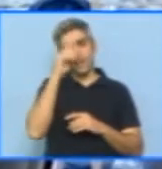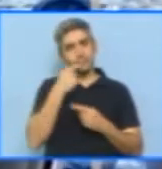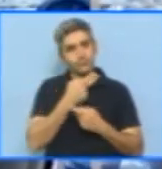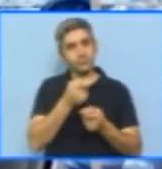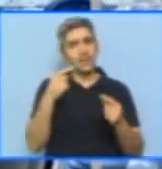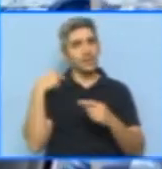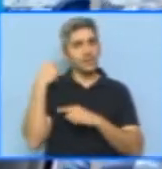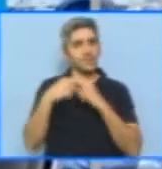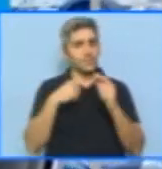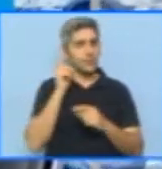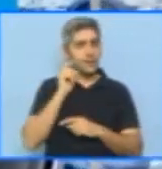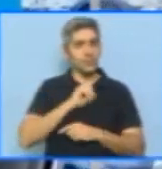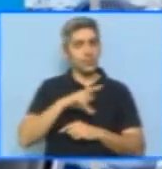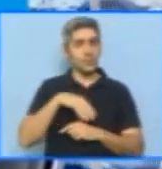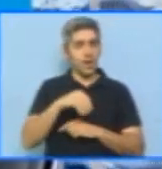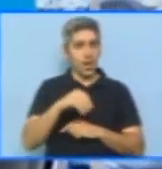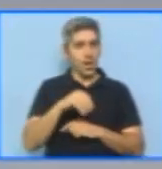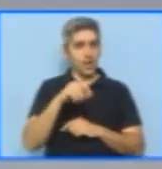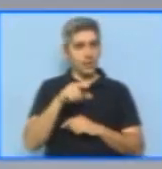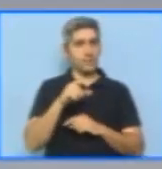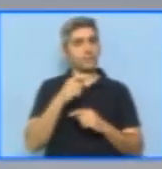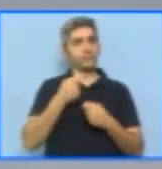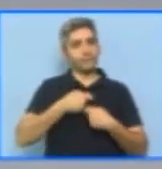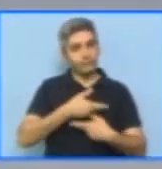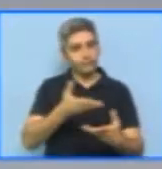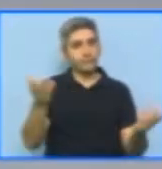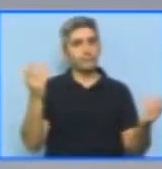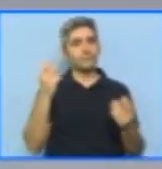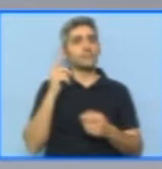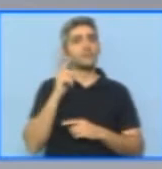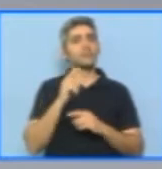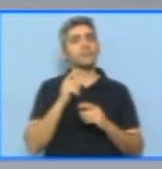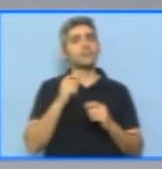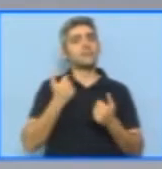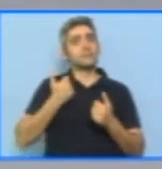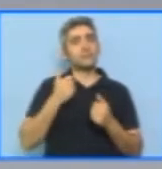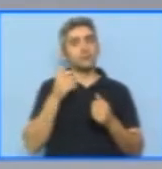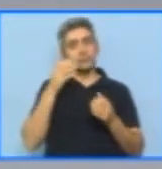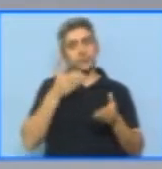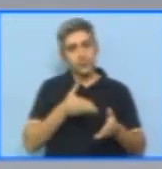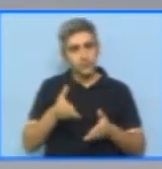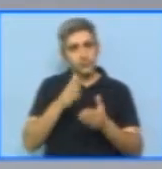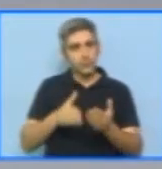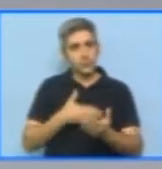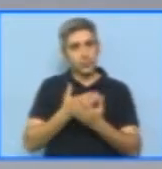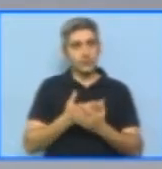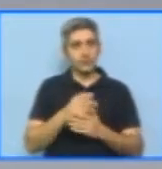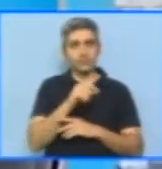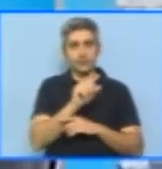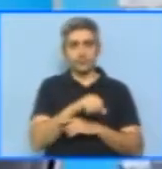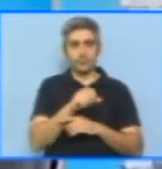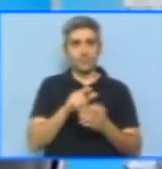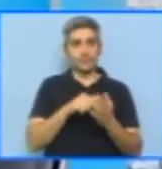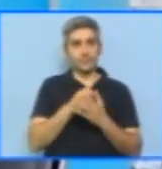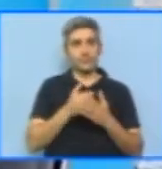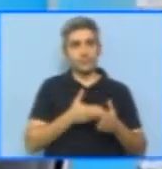assinalar o Dia Mundial, distribuir, apresentar as linhas de força do que o Papa propõe. Sim, porque são de facto sempre